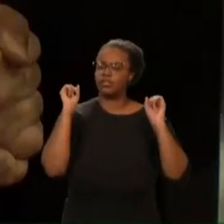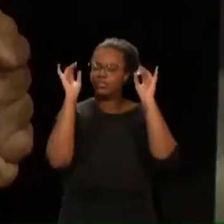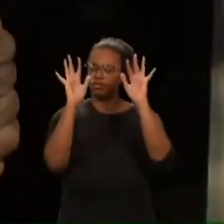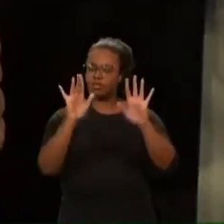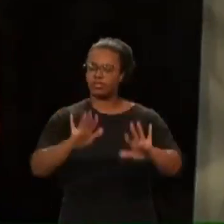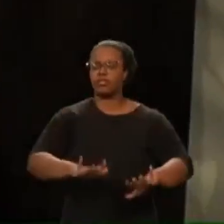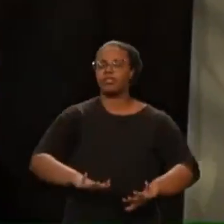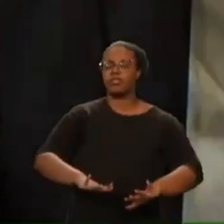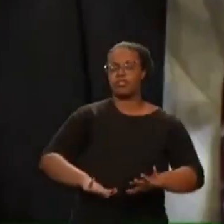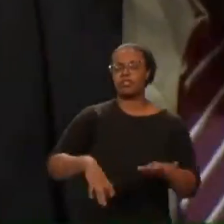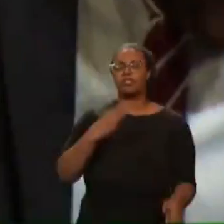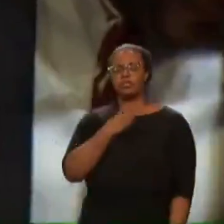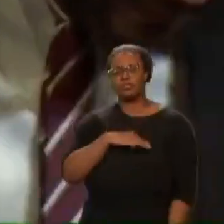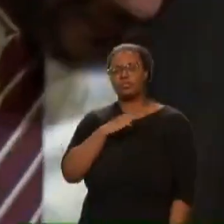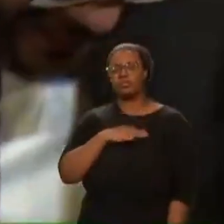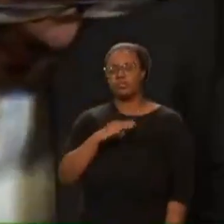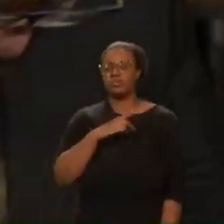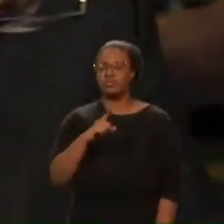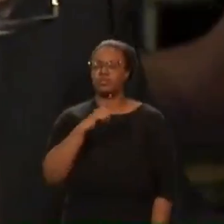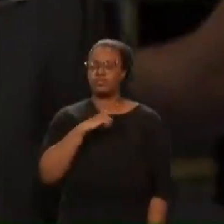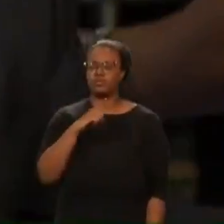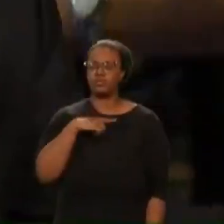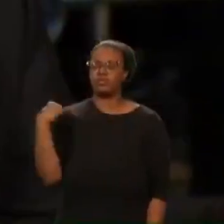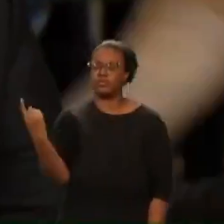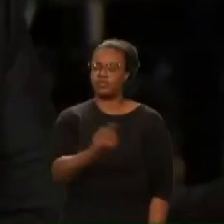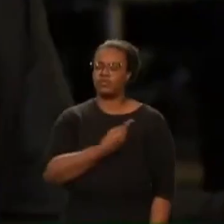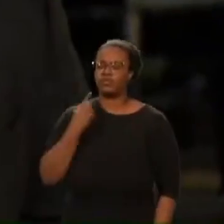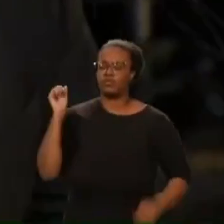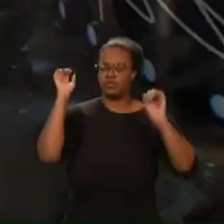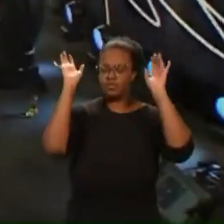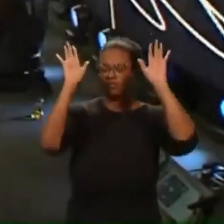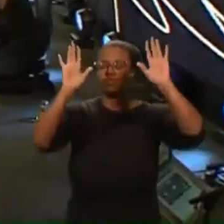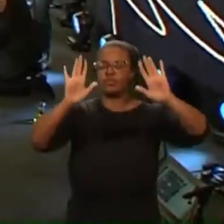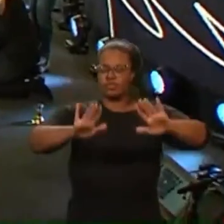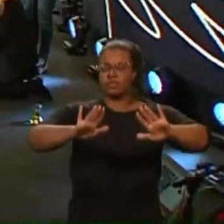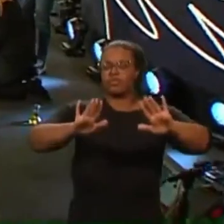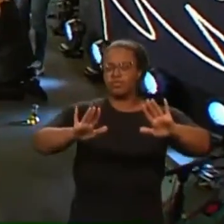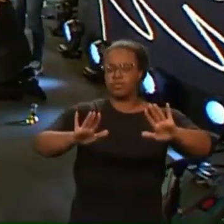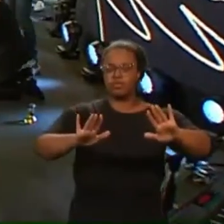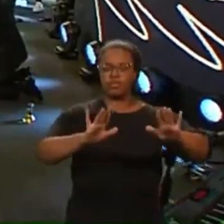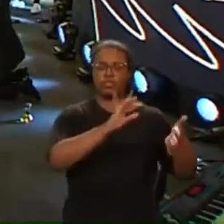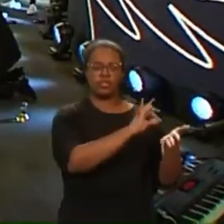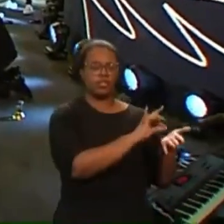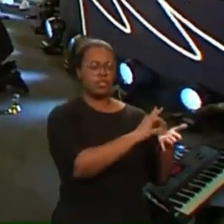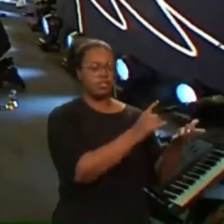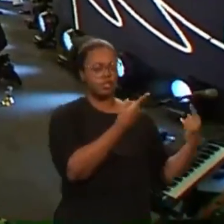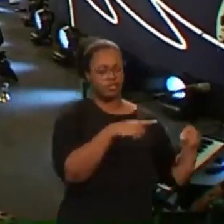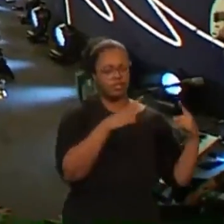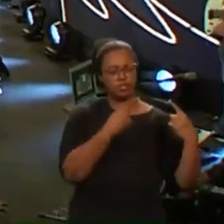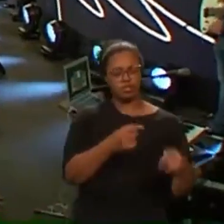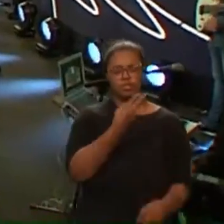favor e misericórdia nós estendemos as mãos sobre eles agora e amos toda e qualquer corrente de